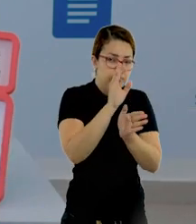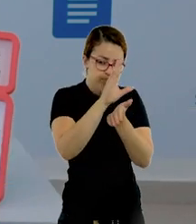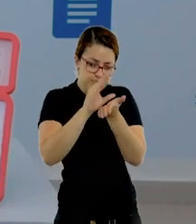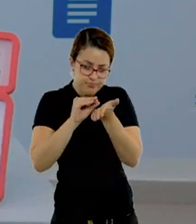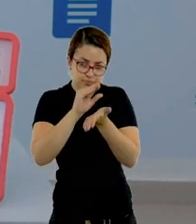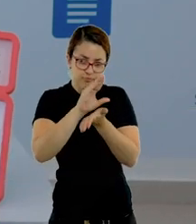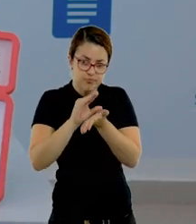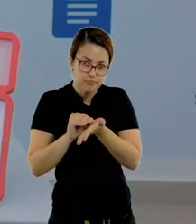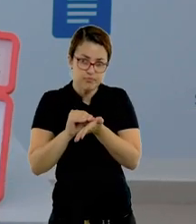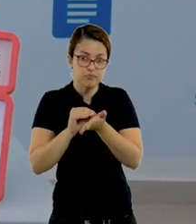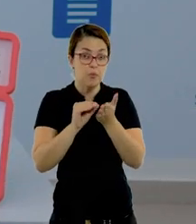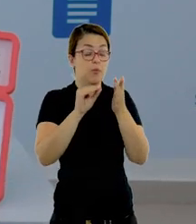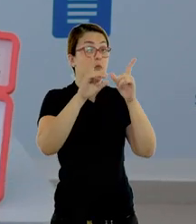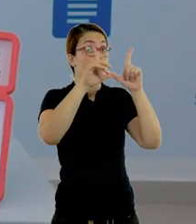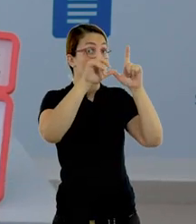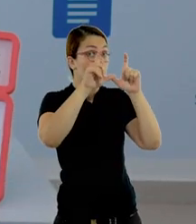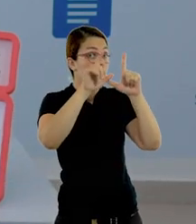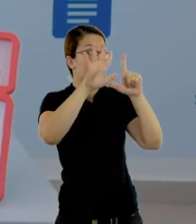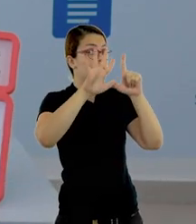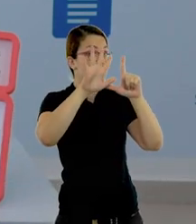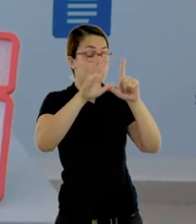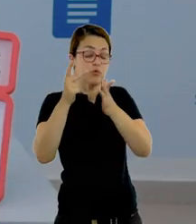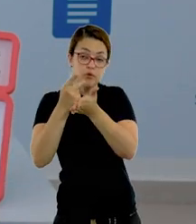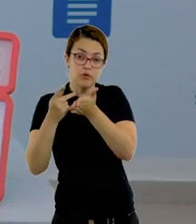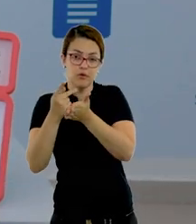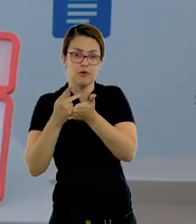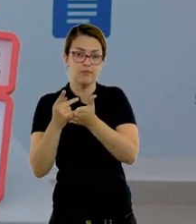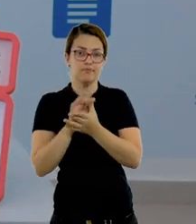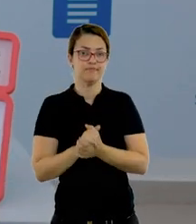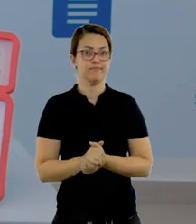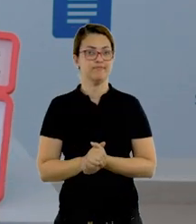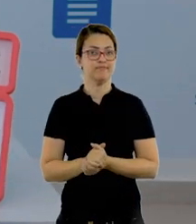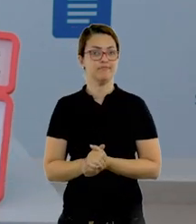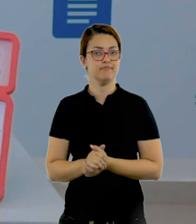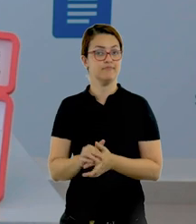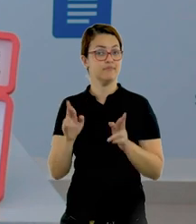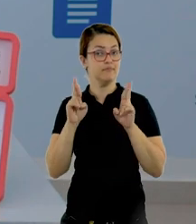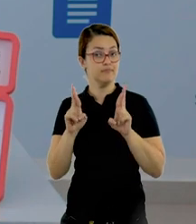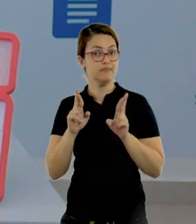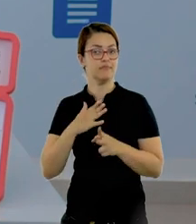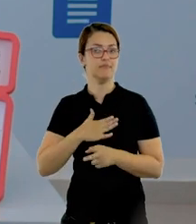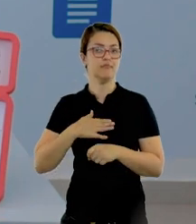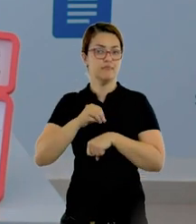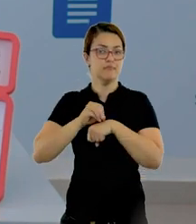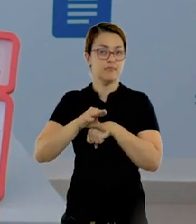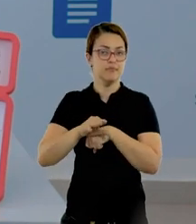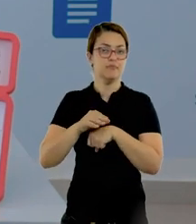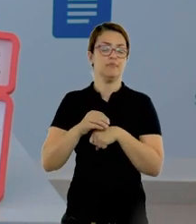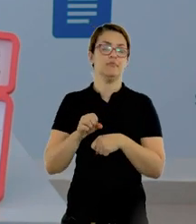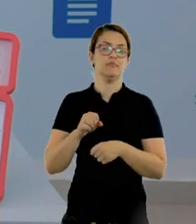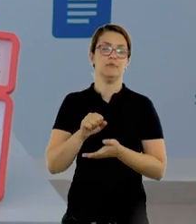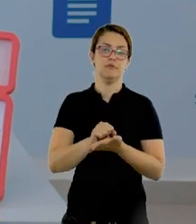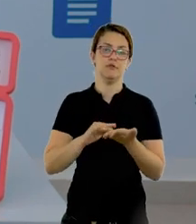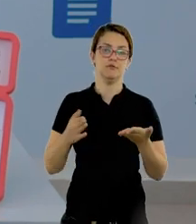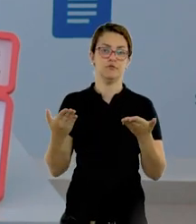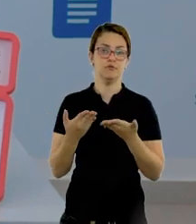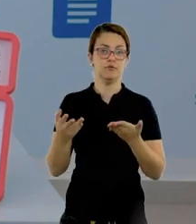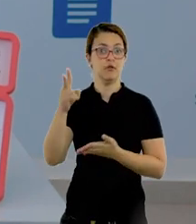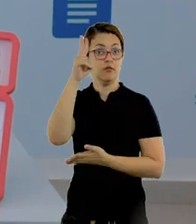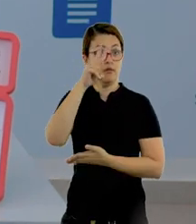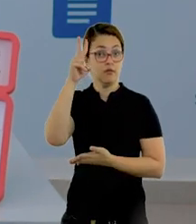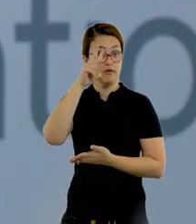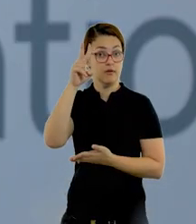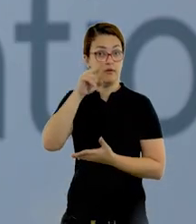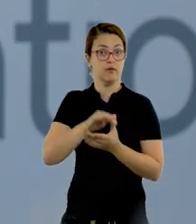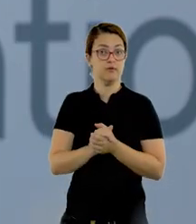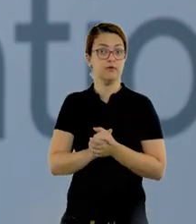modo de preparo, tanto com imagens quanto com palavras, tá bom? É isso, espero que tenham gostado da dica e das atividades